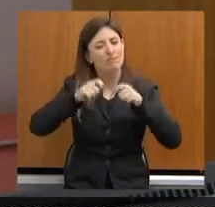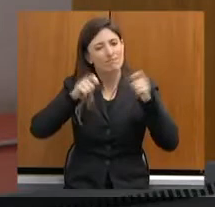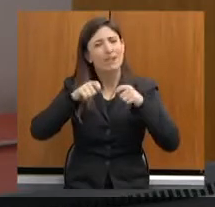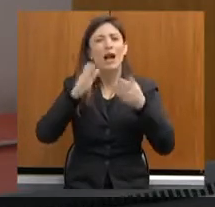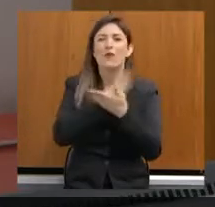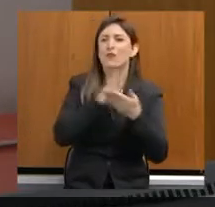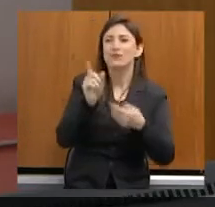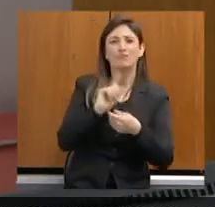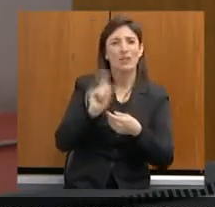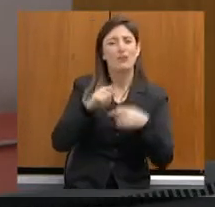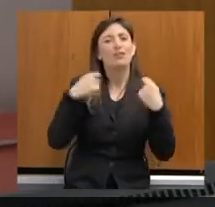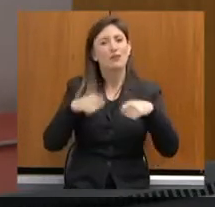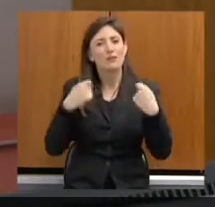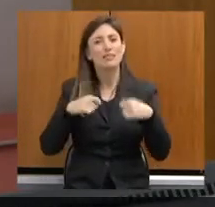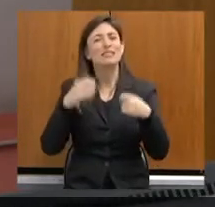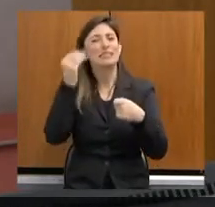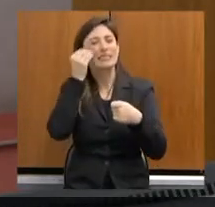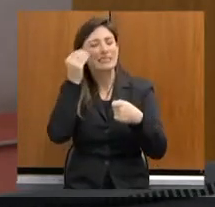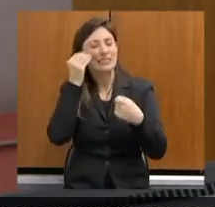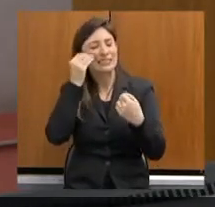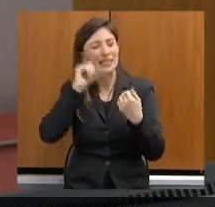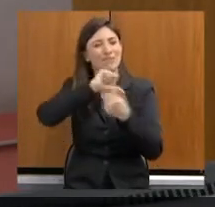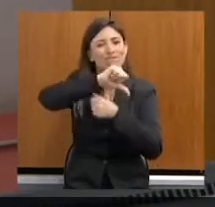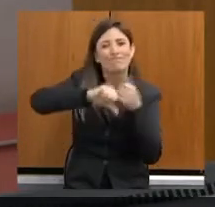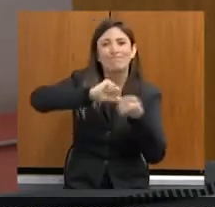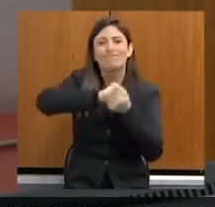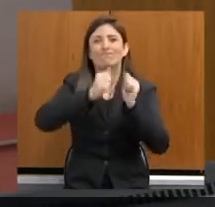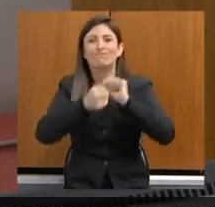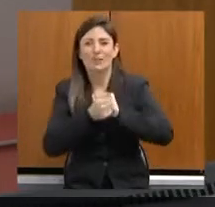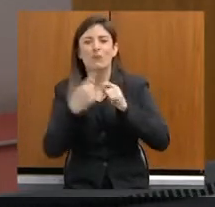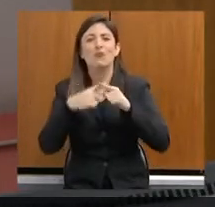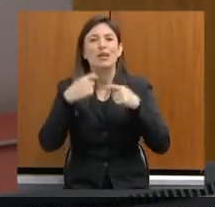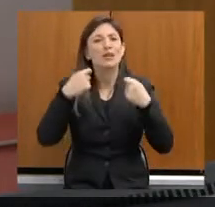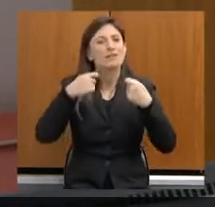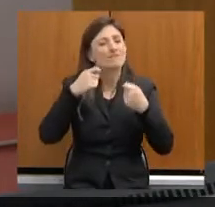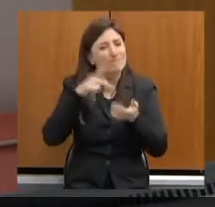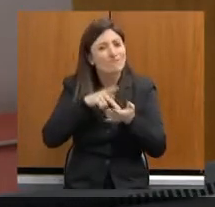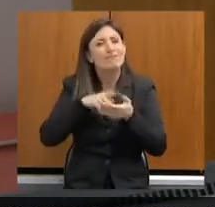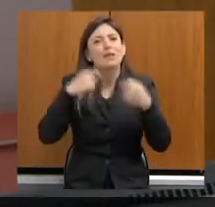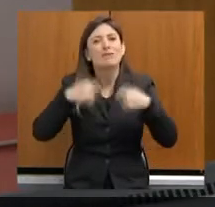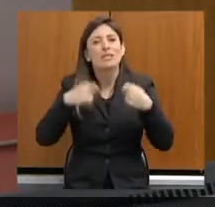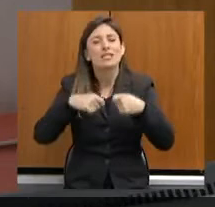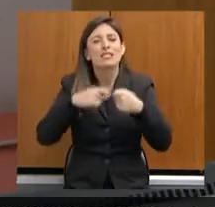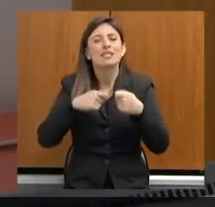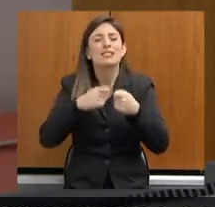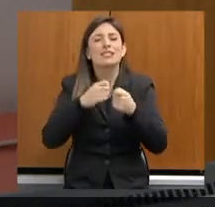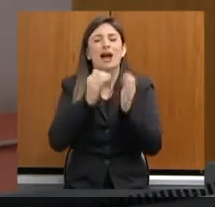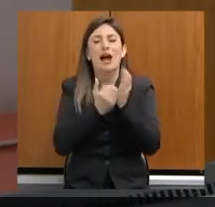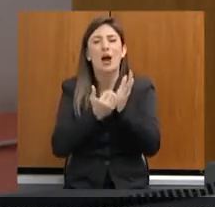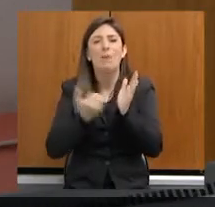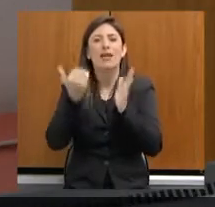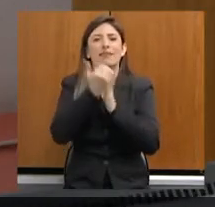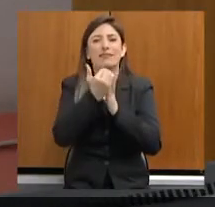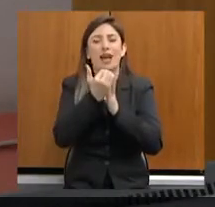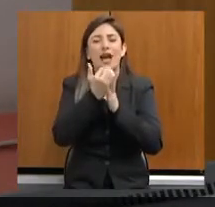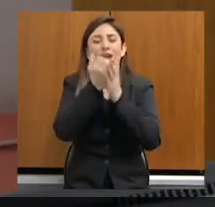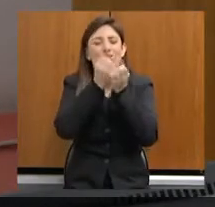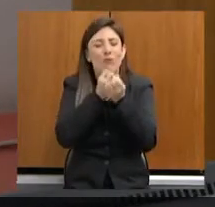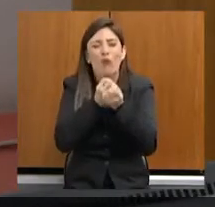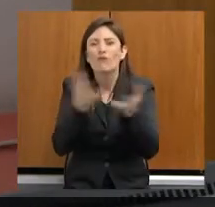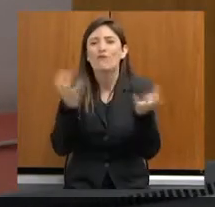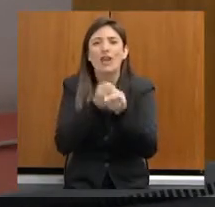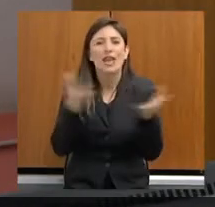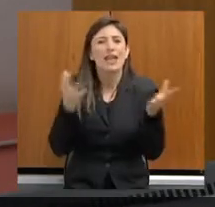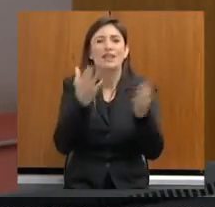loja tem que ser invertida porque nós precisamos realmente aumentar a oferta de alimentos reduzir o preço esses alimentos com